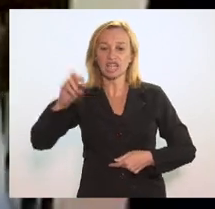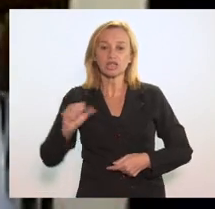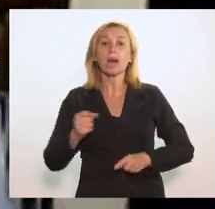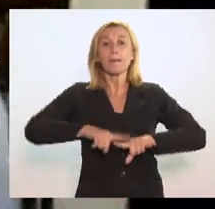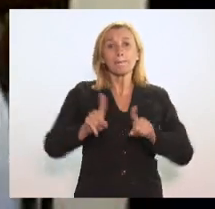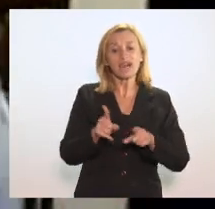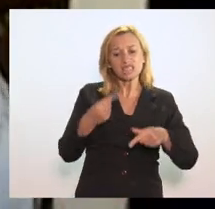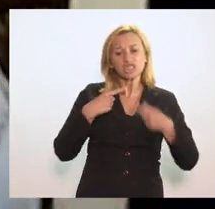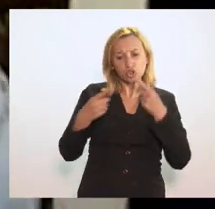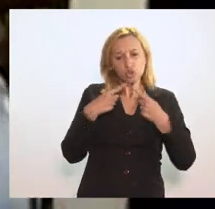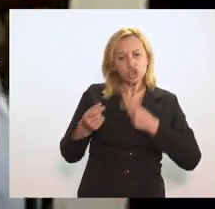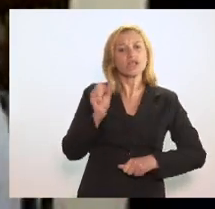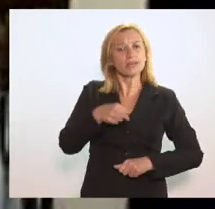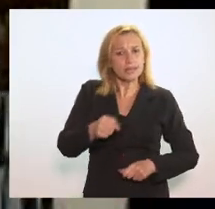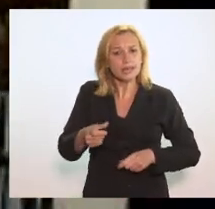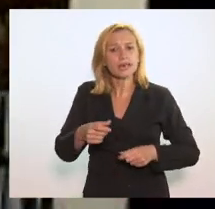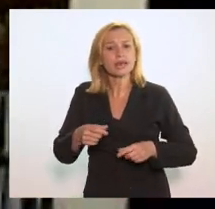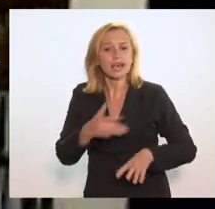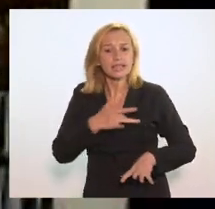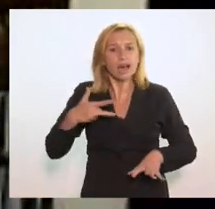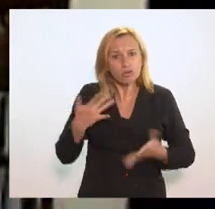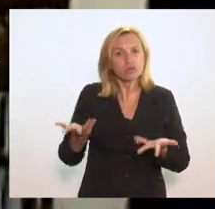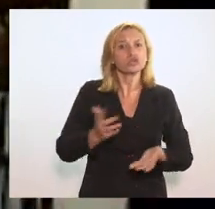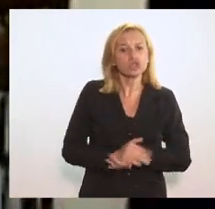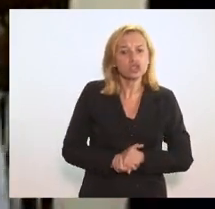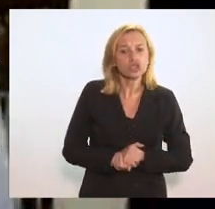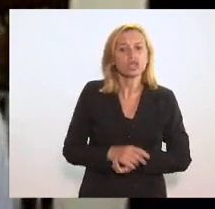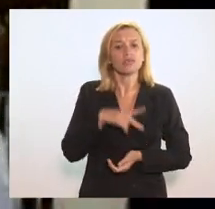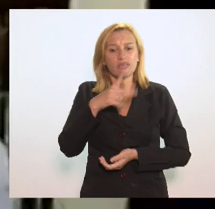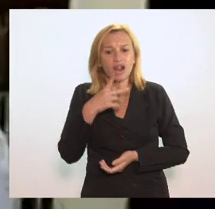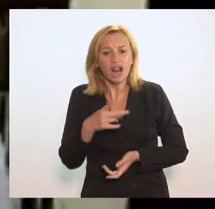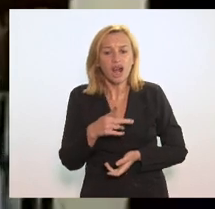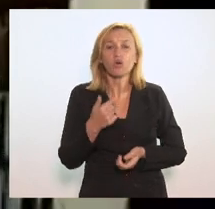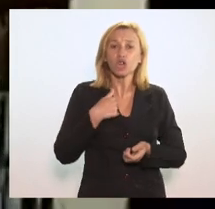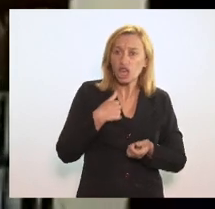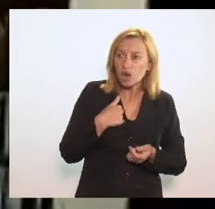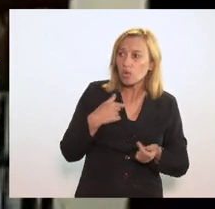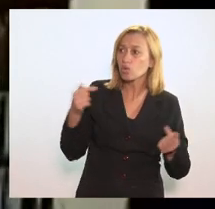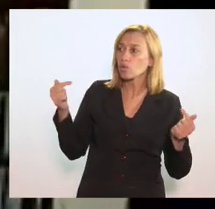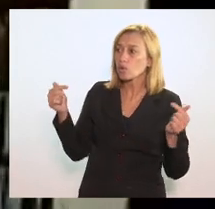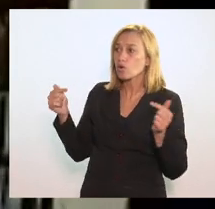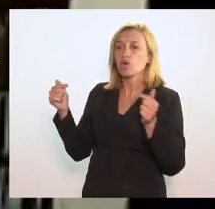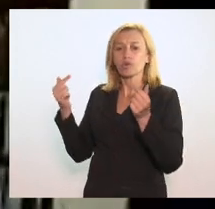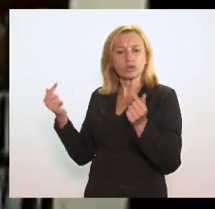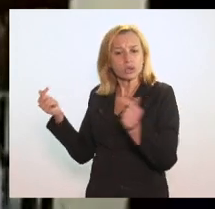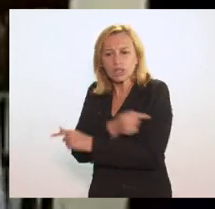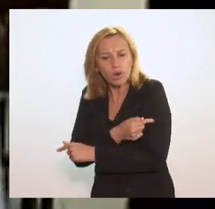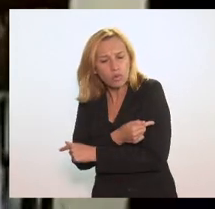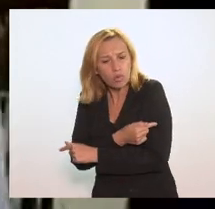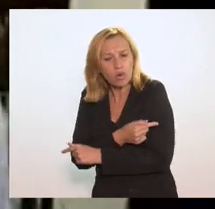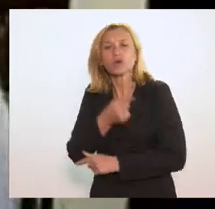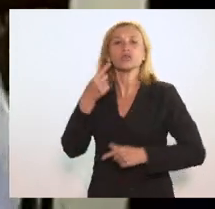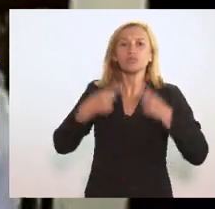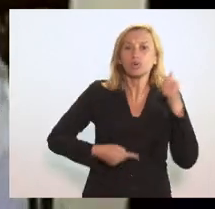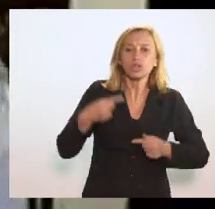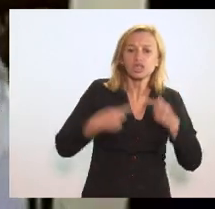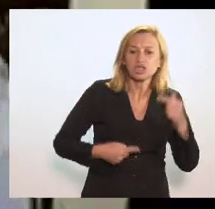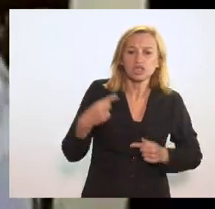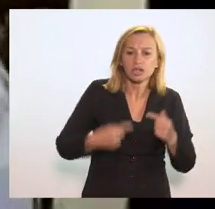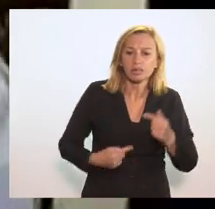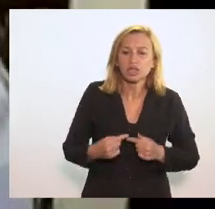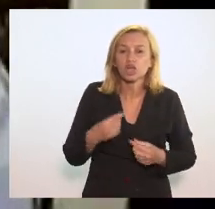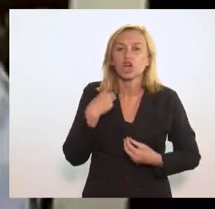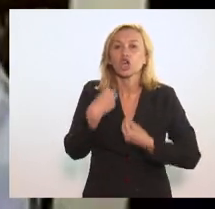da saúde que está sendo colocada em prática. Aquilo que eu discordo politicamente de como